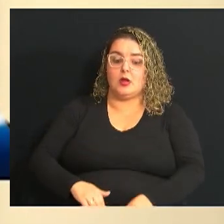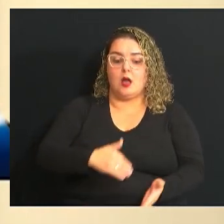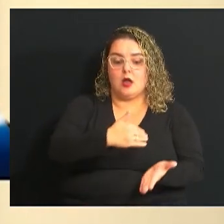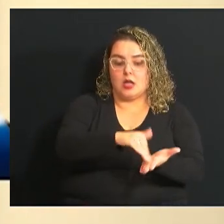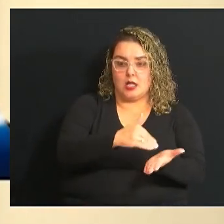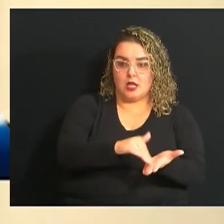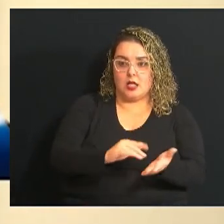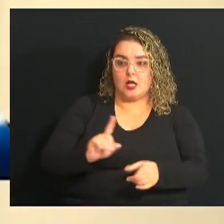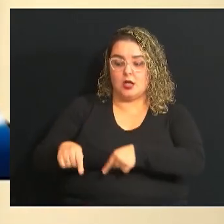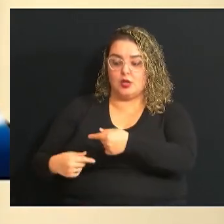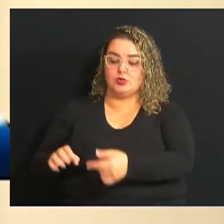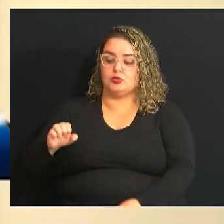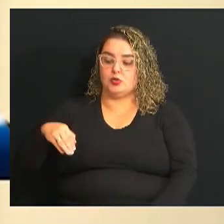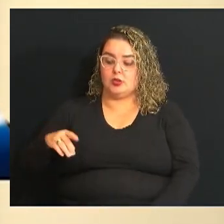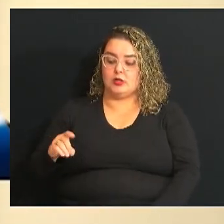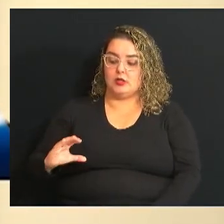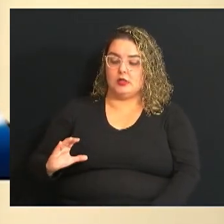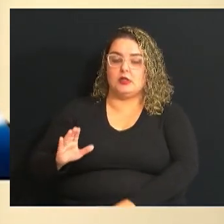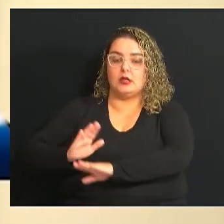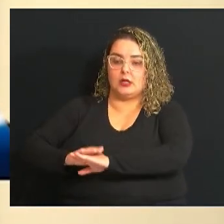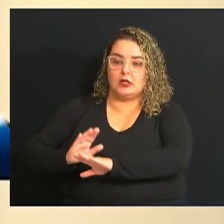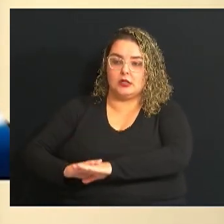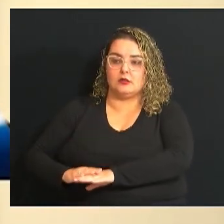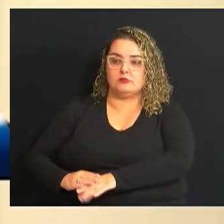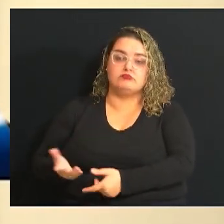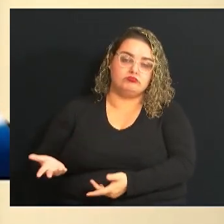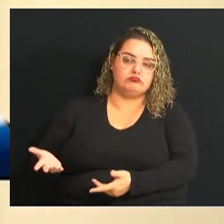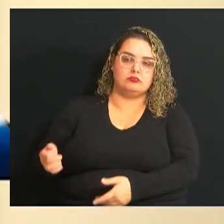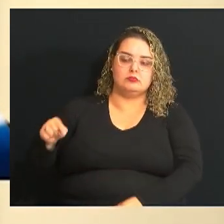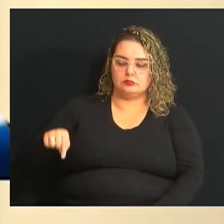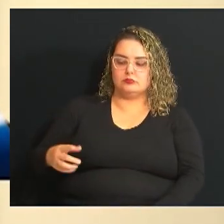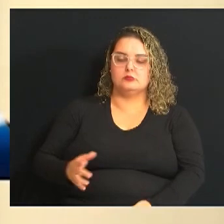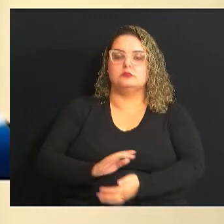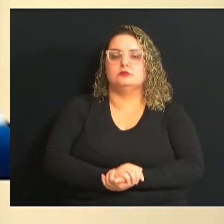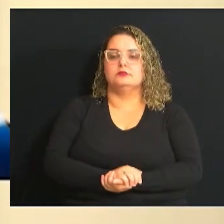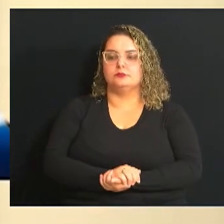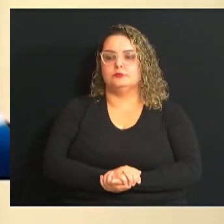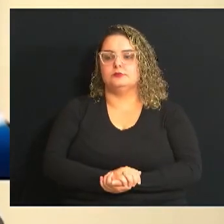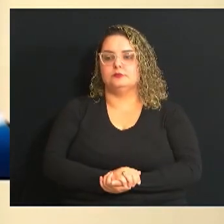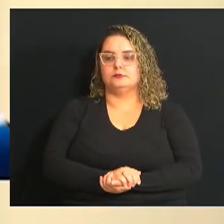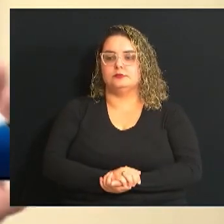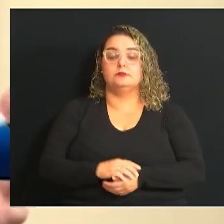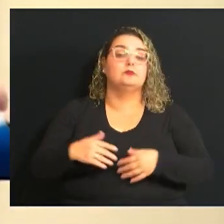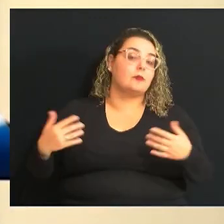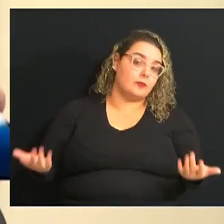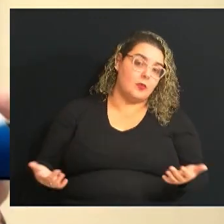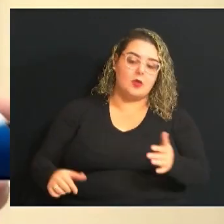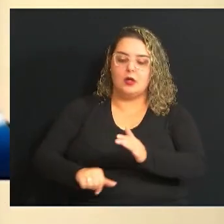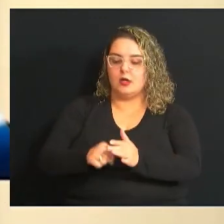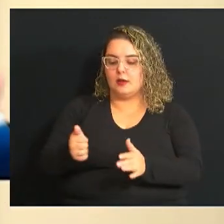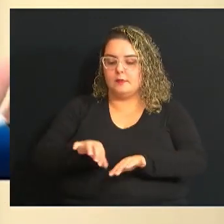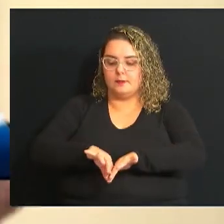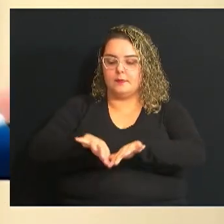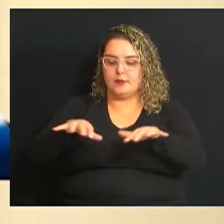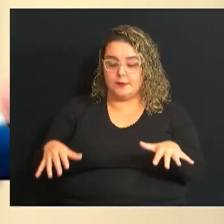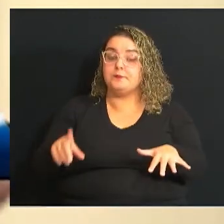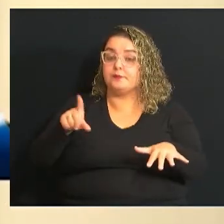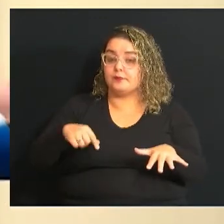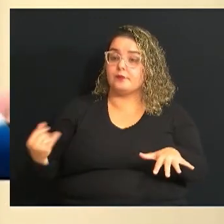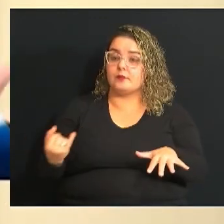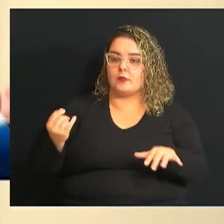O vereador Luiz Rossini também falou sobre o projeto do Executivo que foi aprovado em segunda discussão. O PLC faz a reorganização